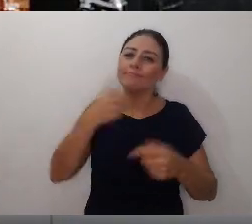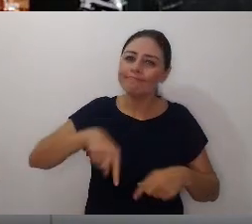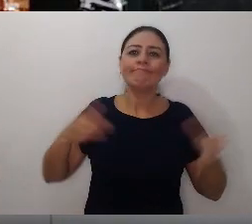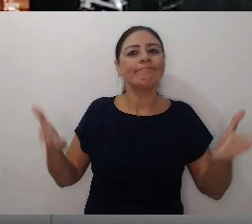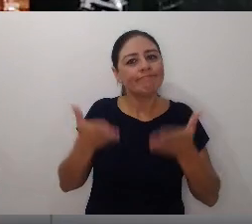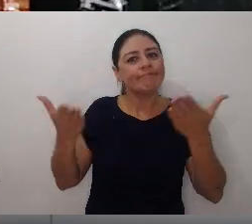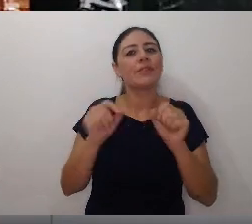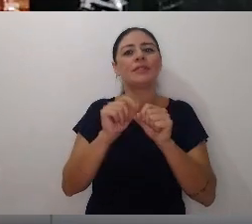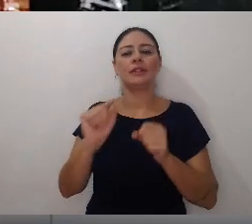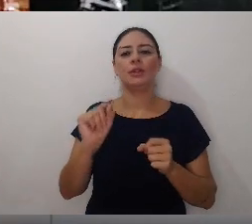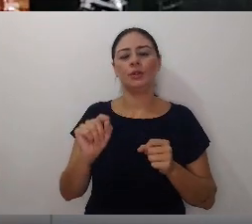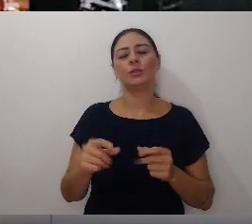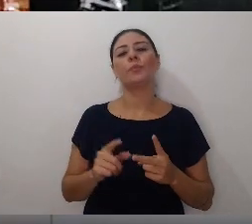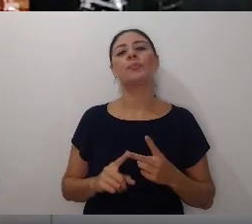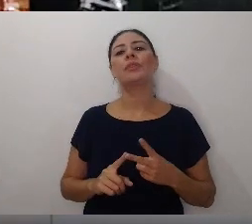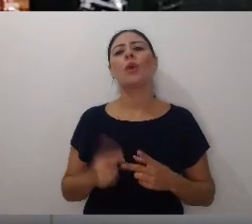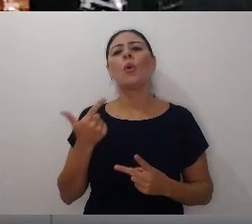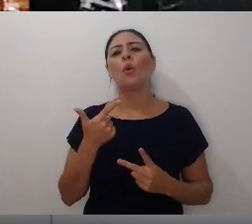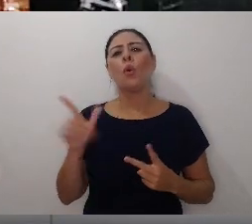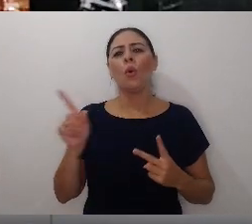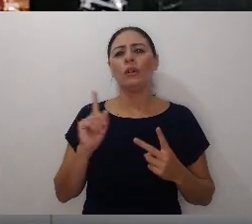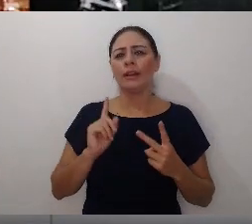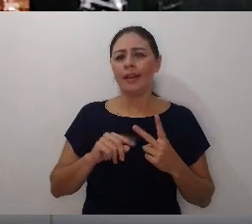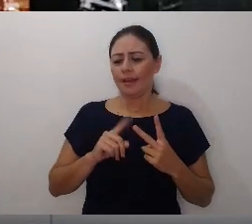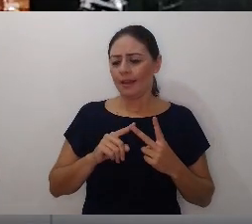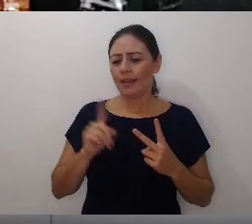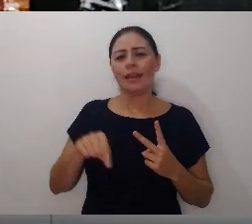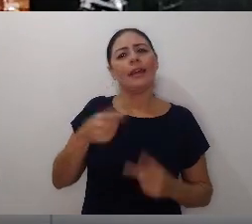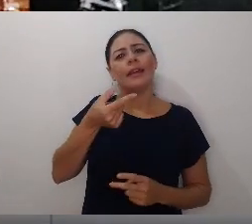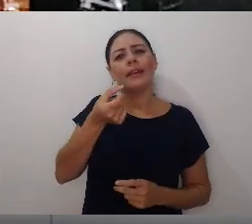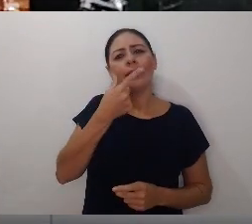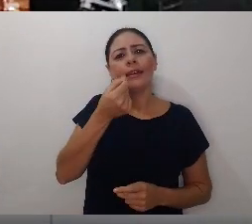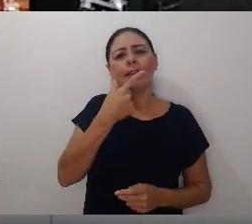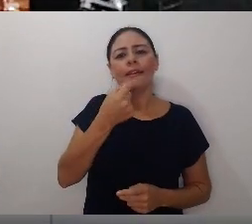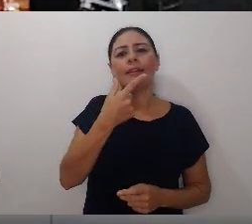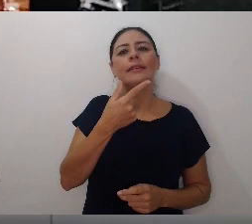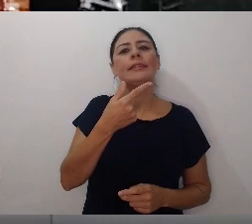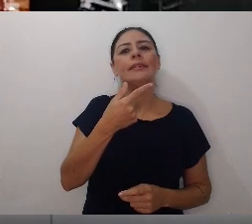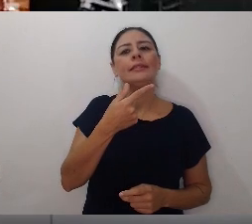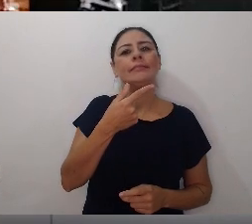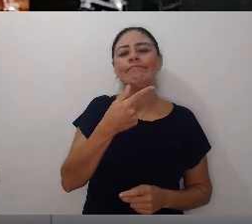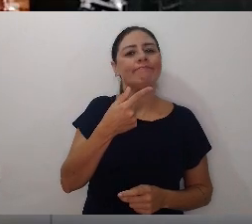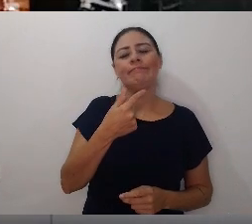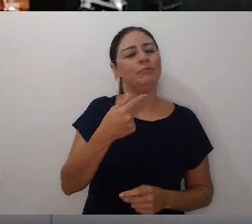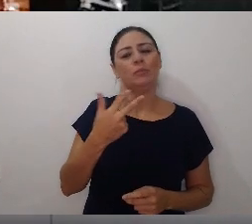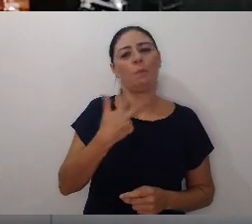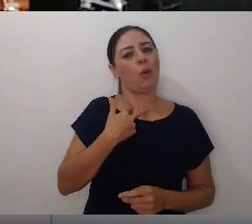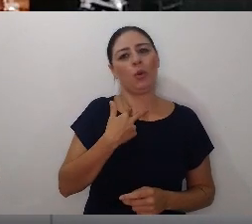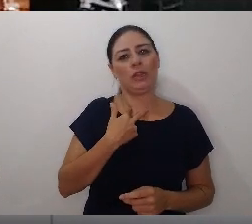porque como funciona o intestino, diminui o câncer de cólon também. Então, vamos investir nisso. Daí